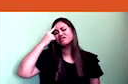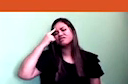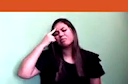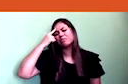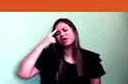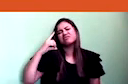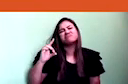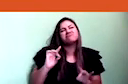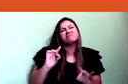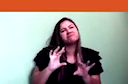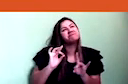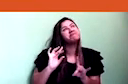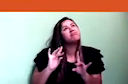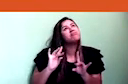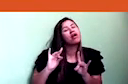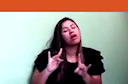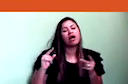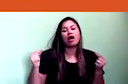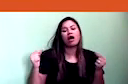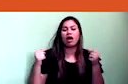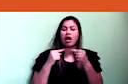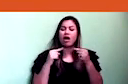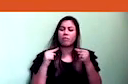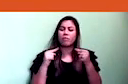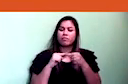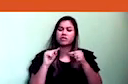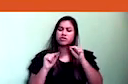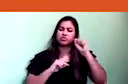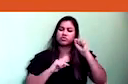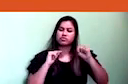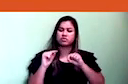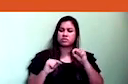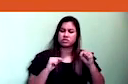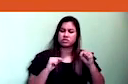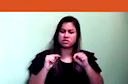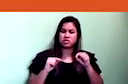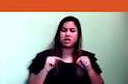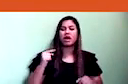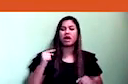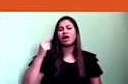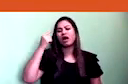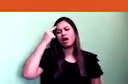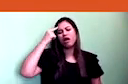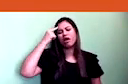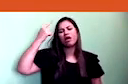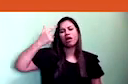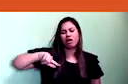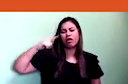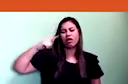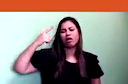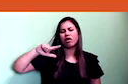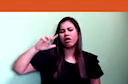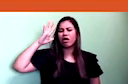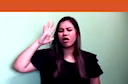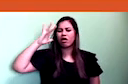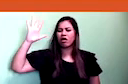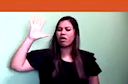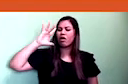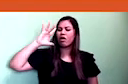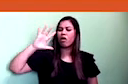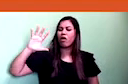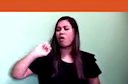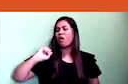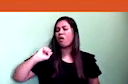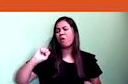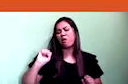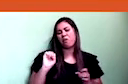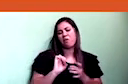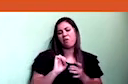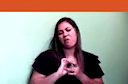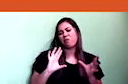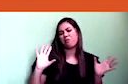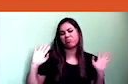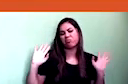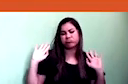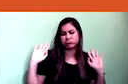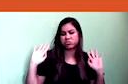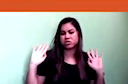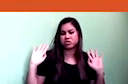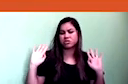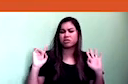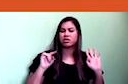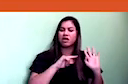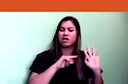são distintos do fluxo normal dos pensamentos, observáveis no raciocínio reflexível ou na livre associação. São geralmente aceitos